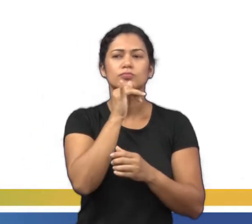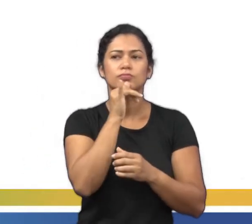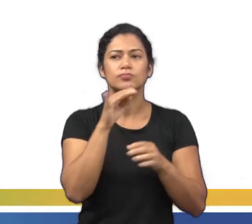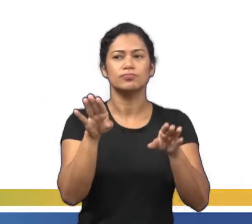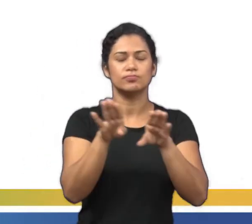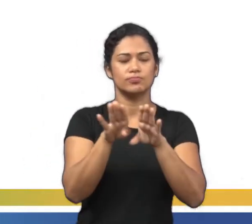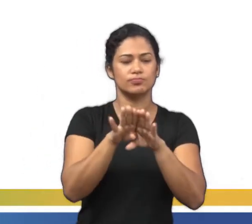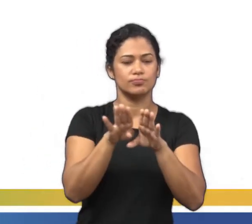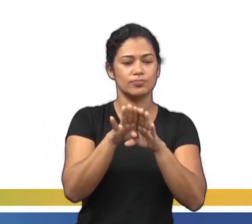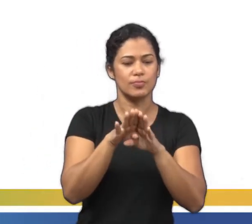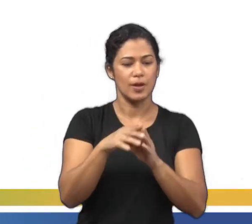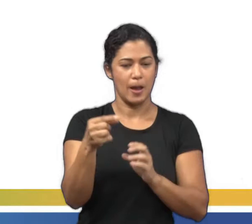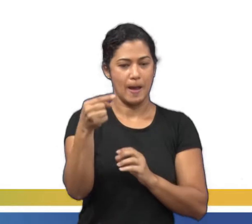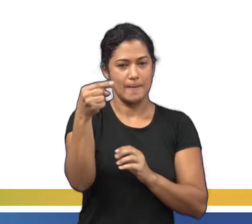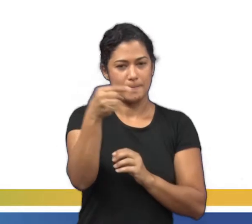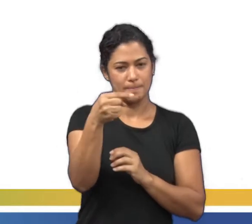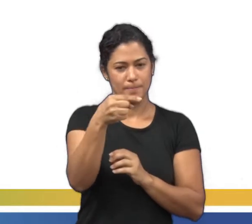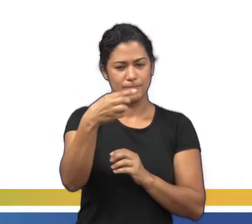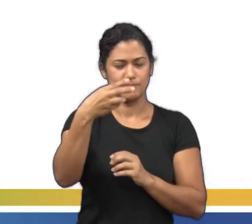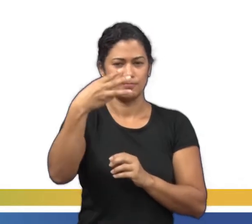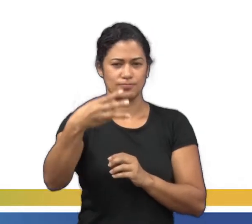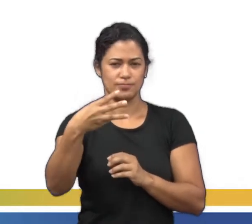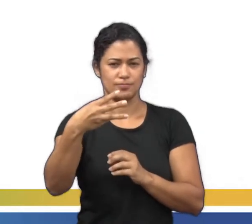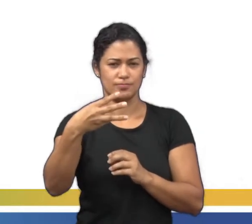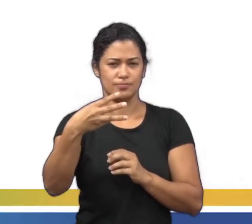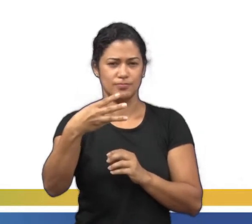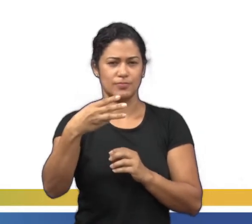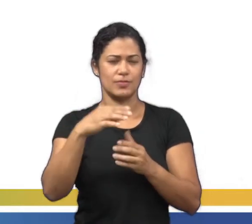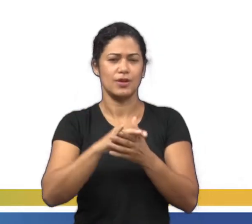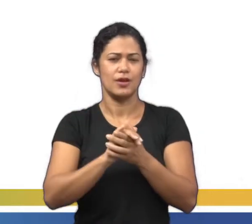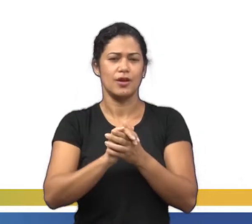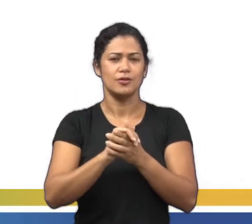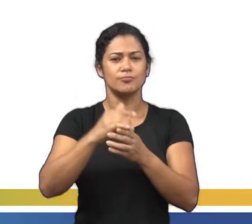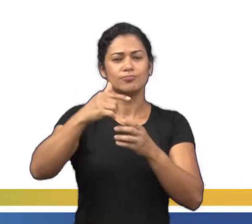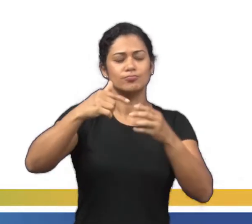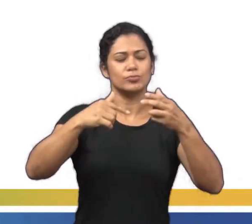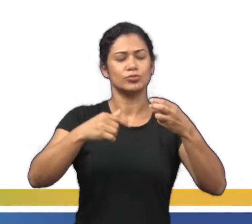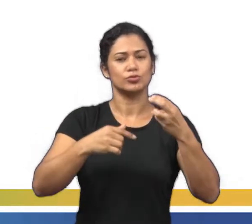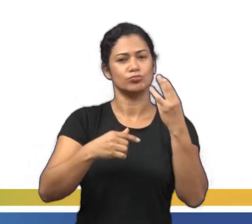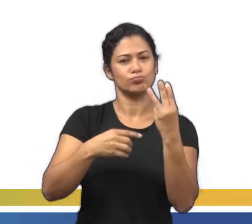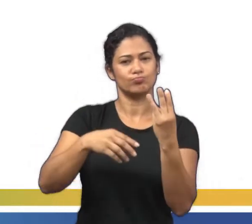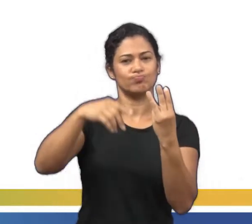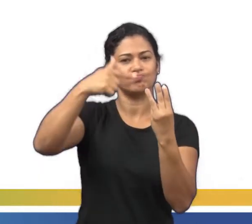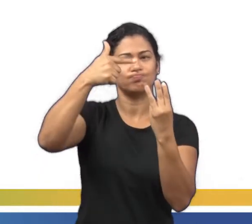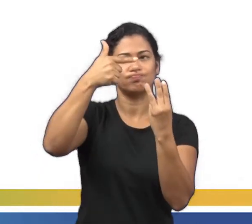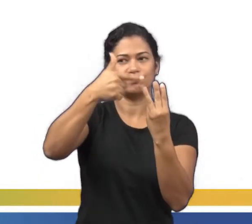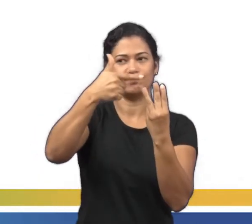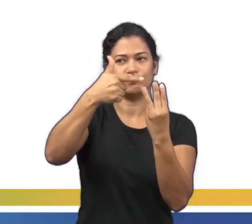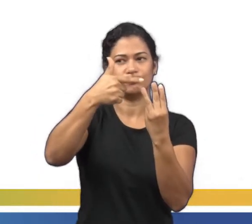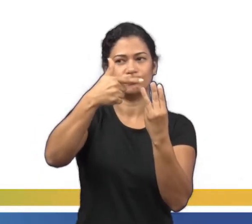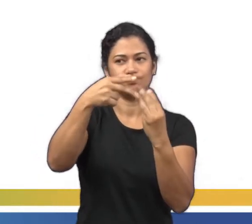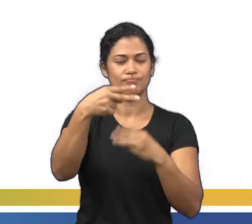do parênteses, porque ele não é base. 3 vezes 3, 9. Então, ficou menos 9.